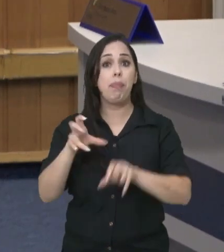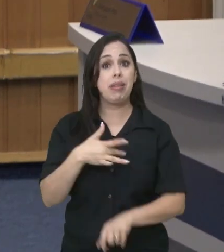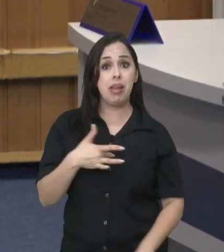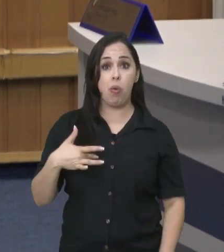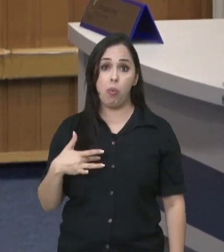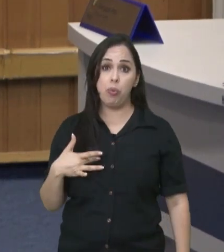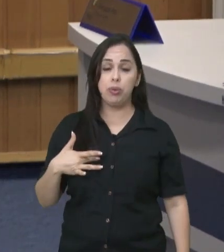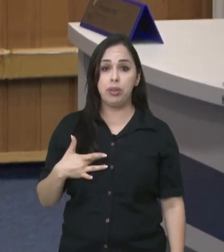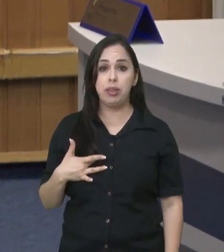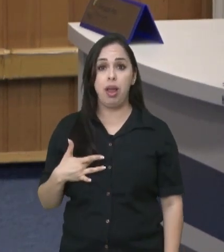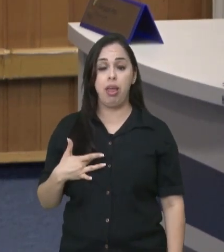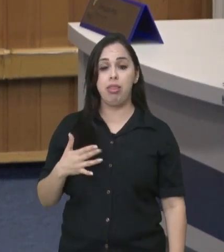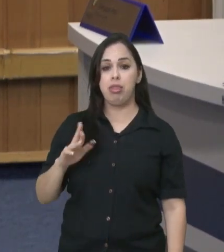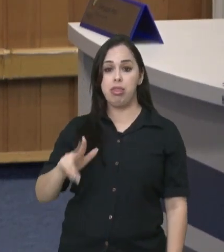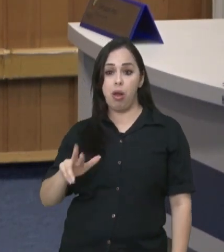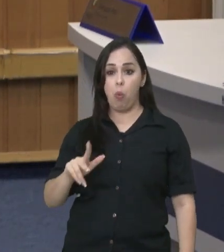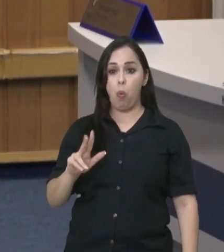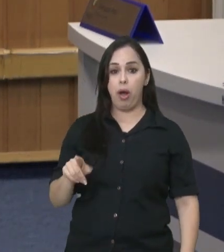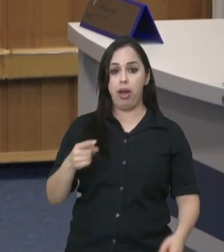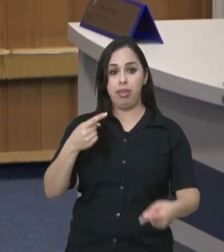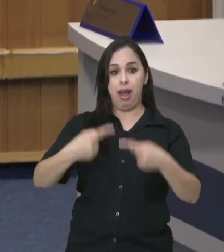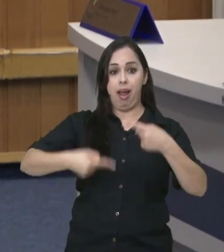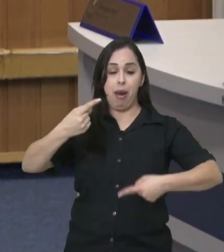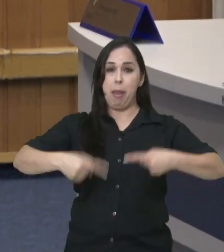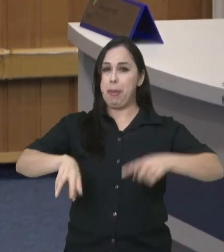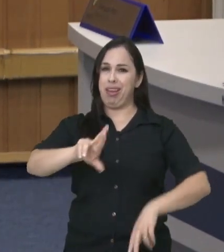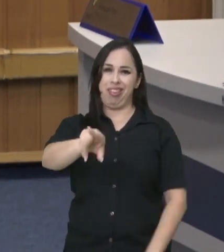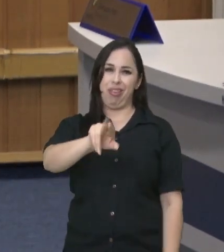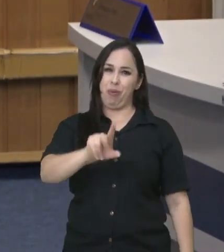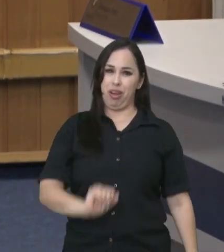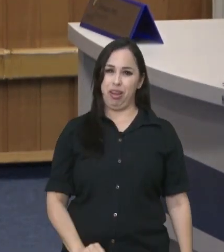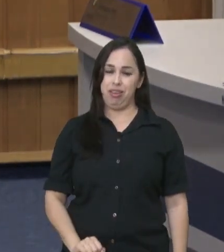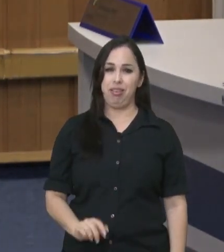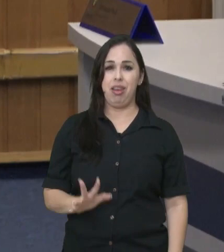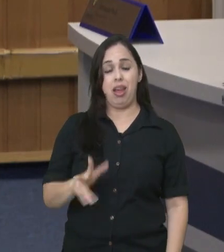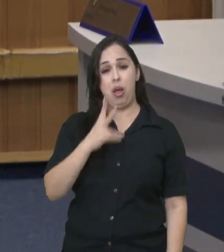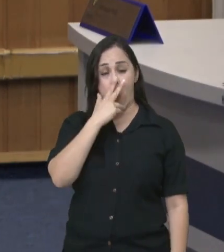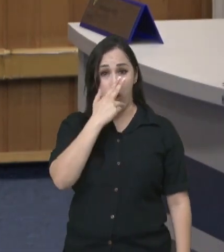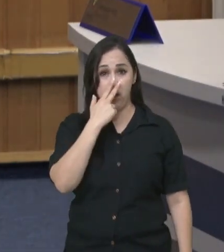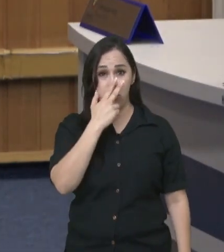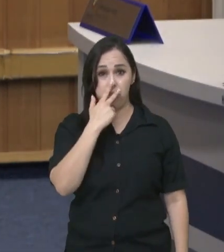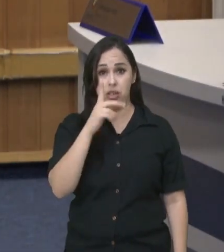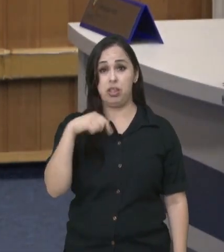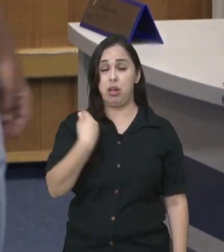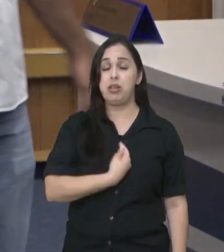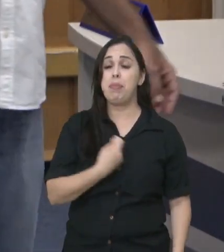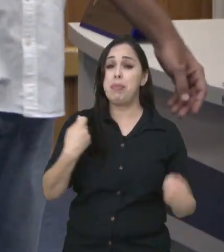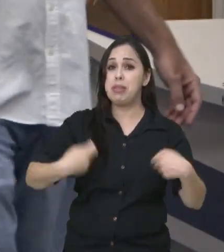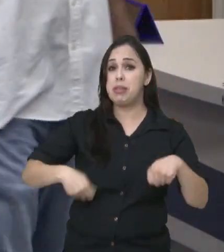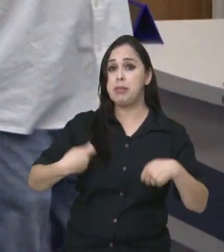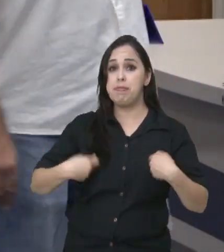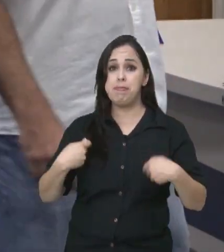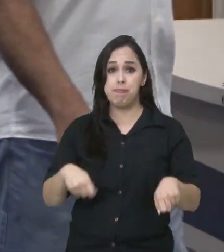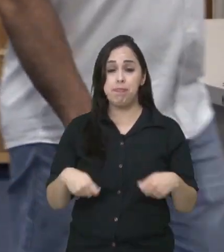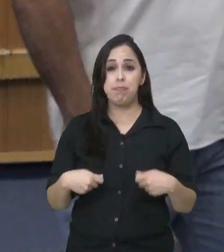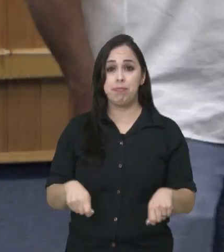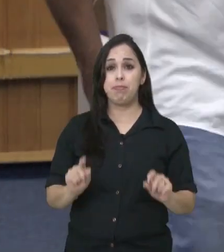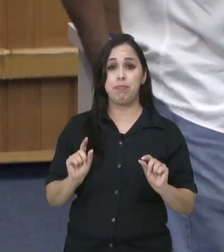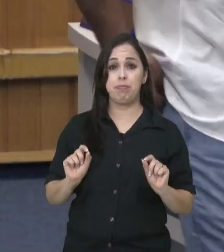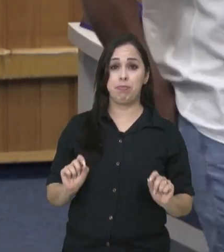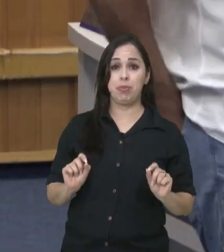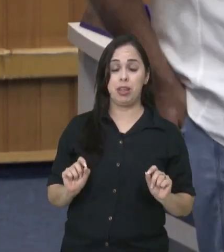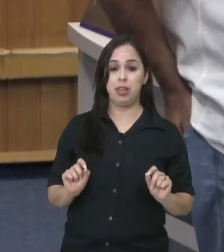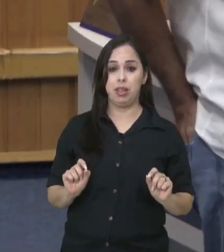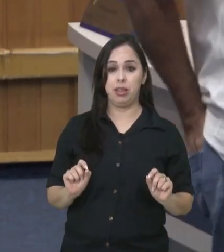não é factoide político, não. Eu acho que é uma prerrogativa que nós temos dentro dessa casa, de